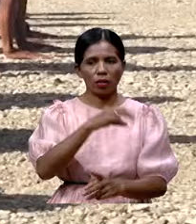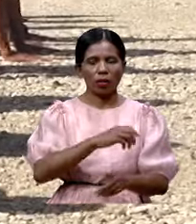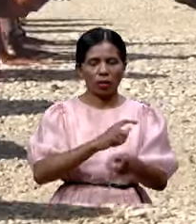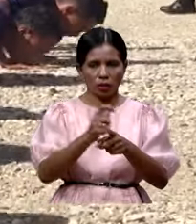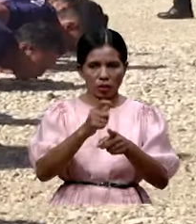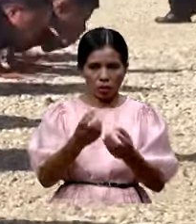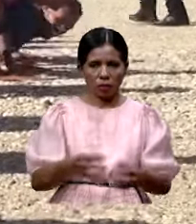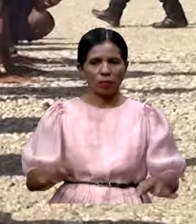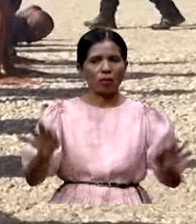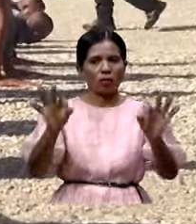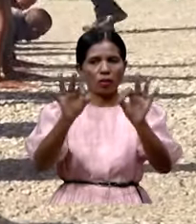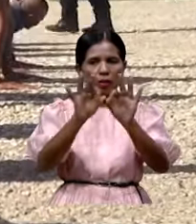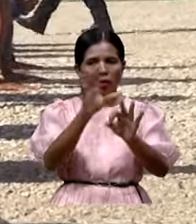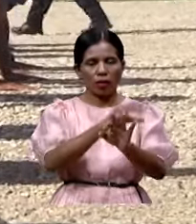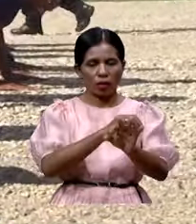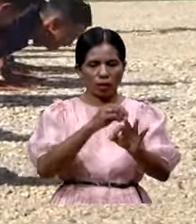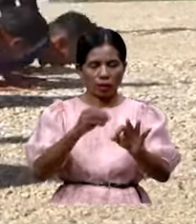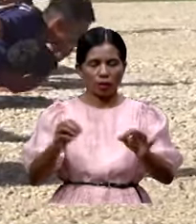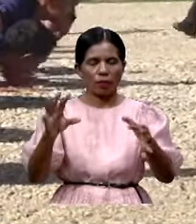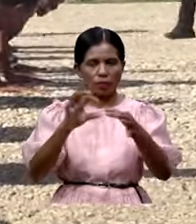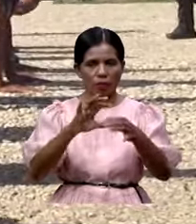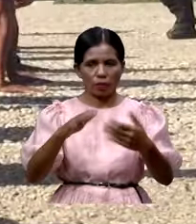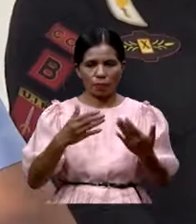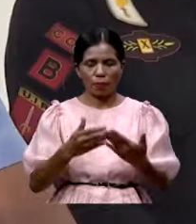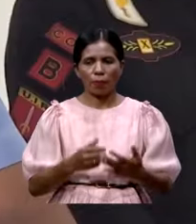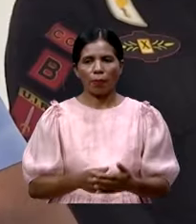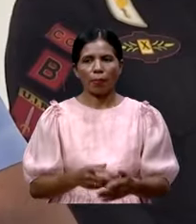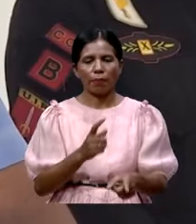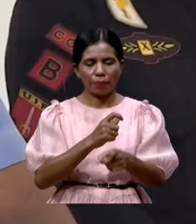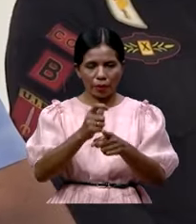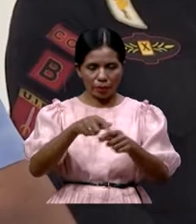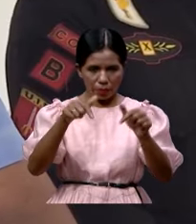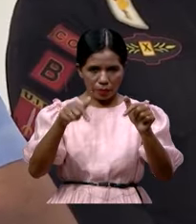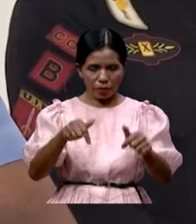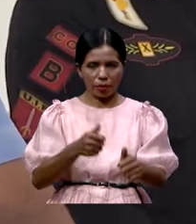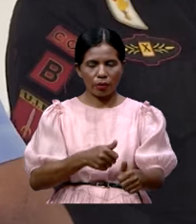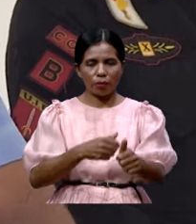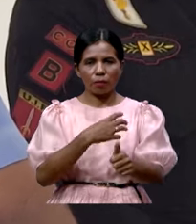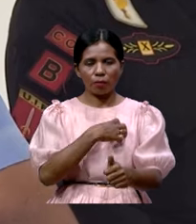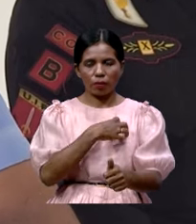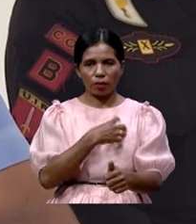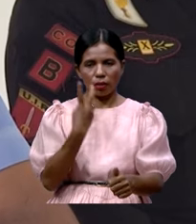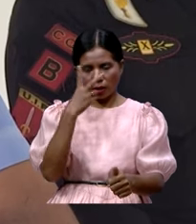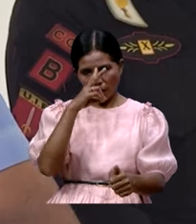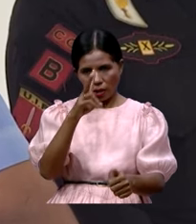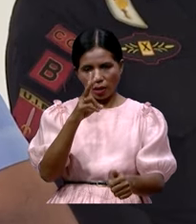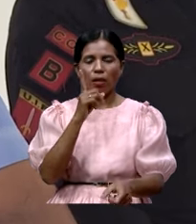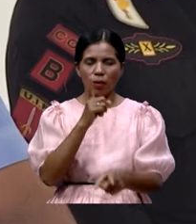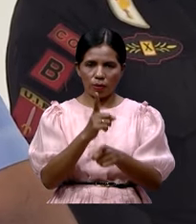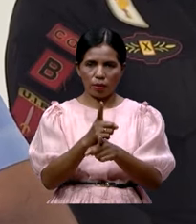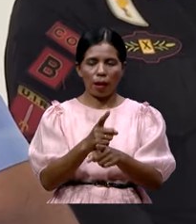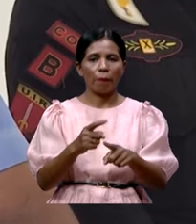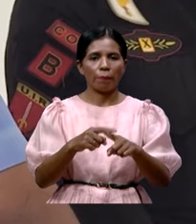ne importante ho di prepara fisiko membro ser Nian. Treinamento ne tuir polisi Nian treinamento ne normal.